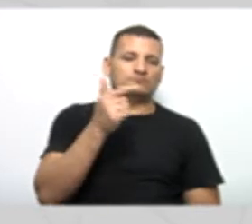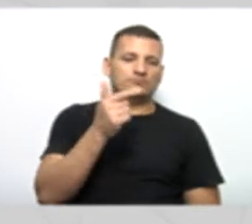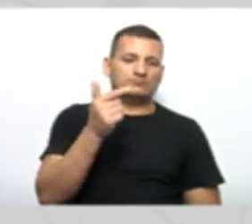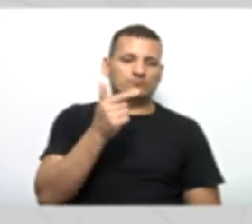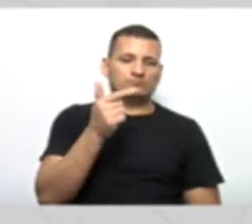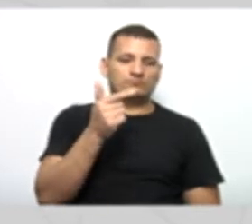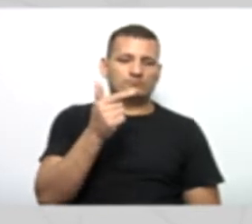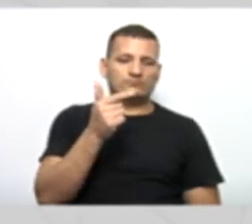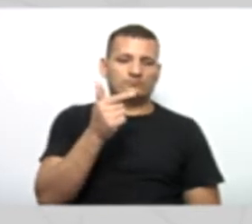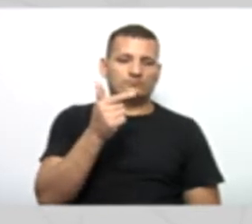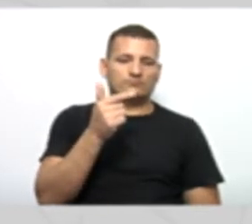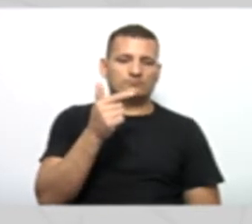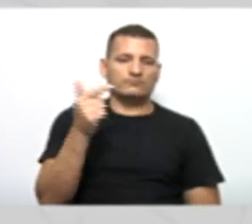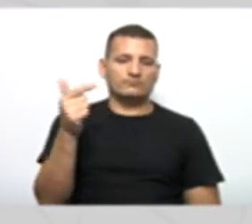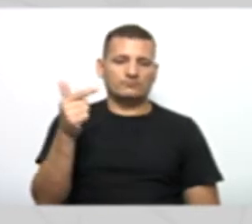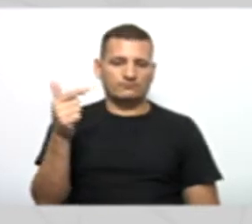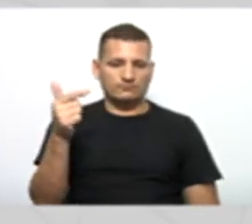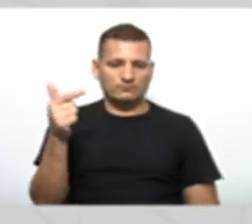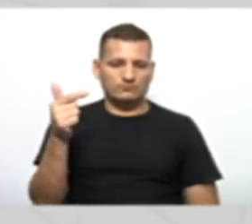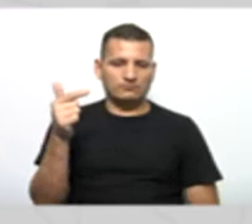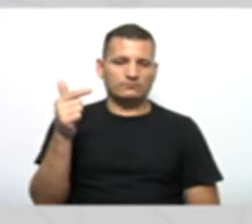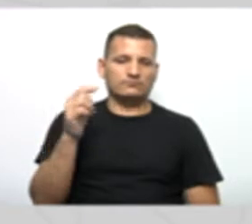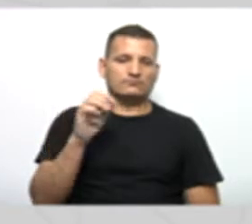Então, a leitura é feita de ré.